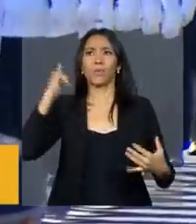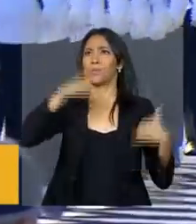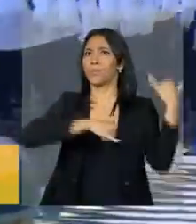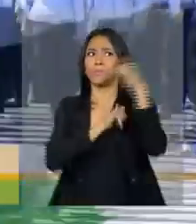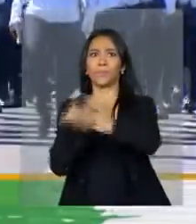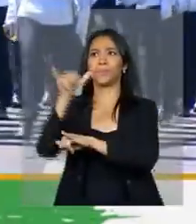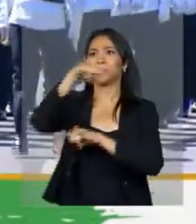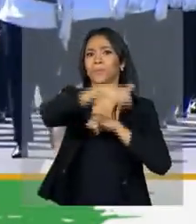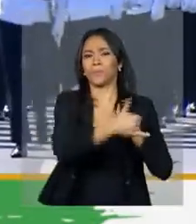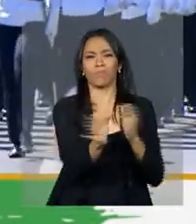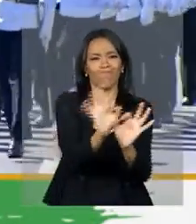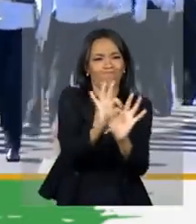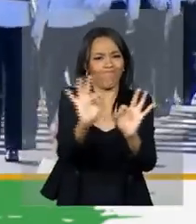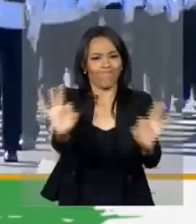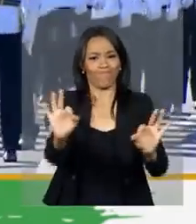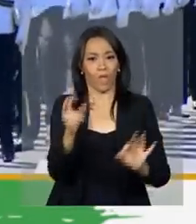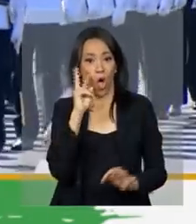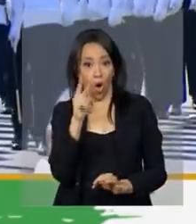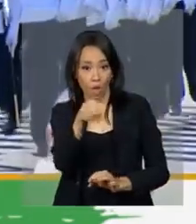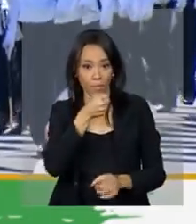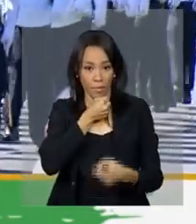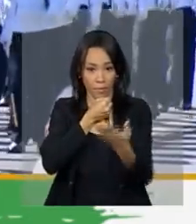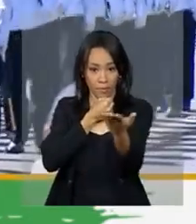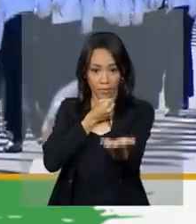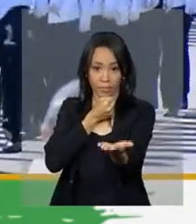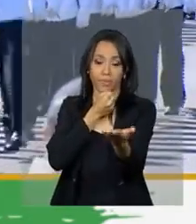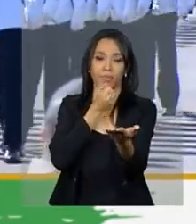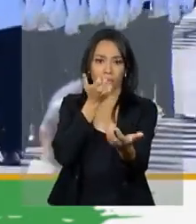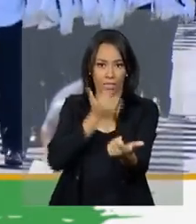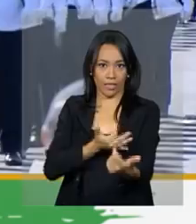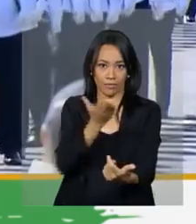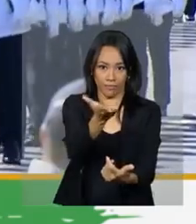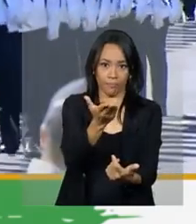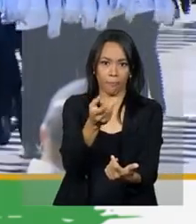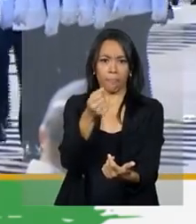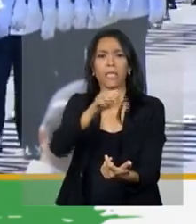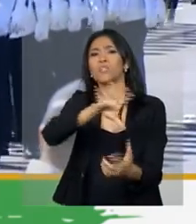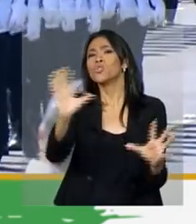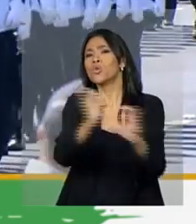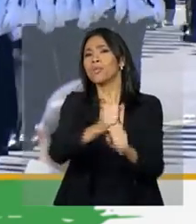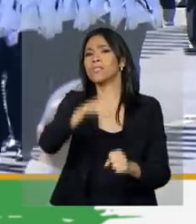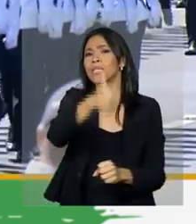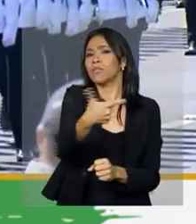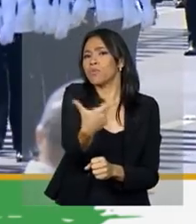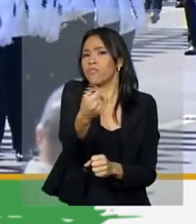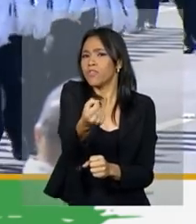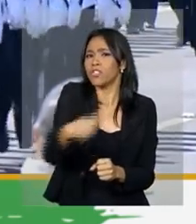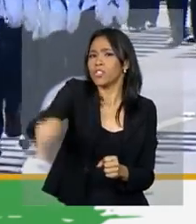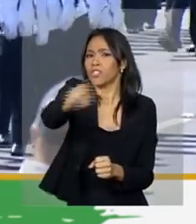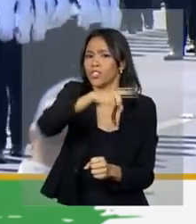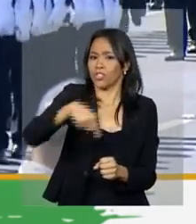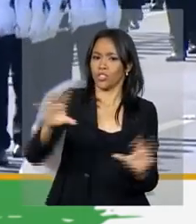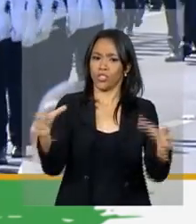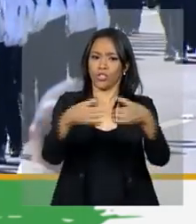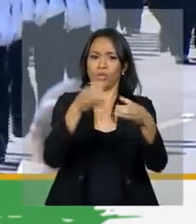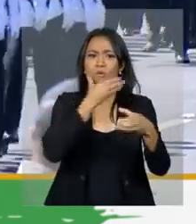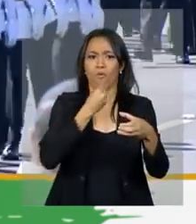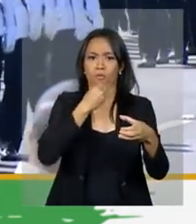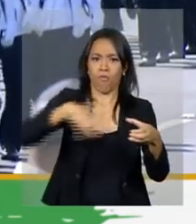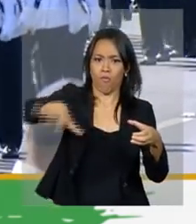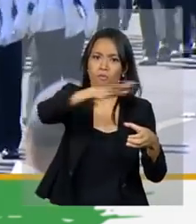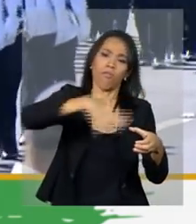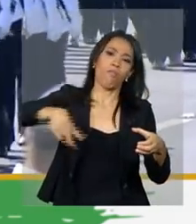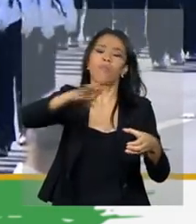rico. E olha aqui, Academia da Força Aérea. São 120 cadetes dos quadros de aviação, intendência